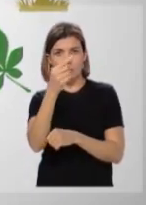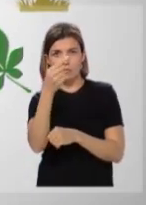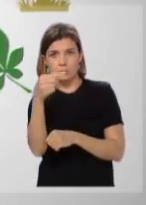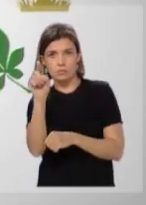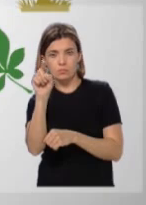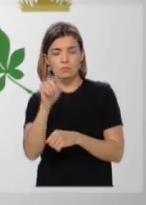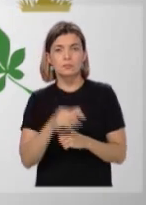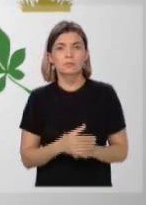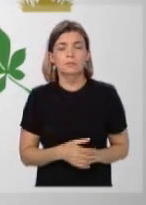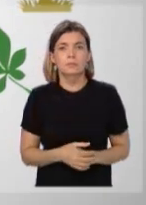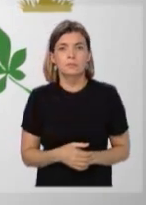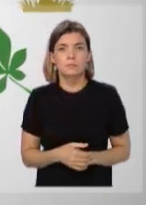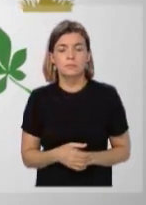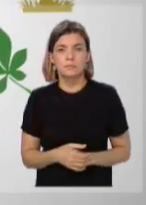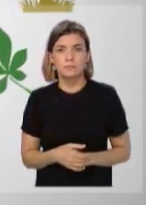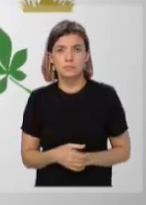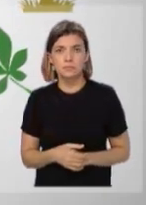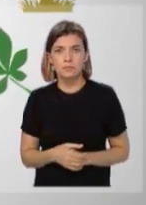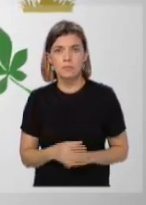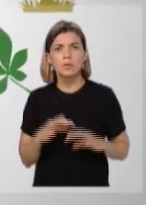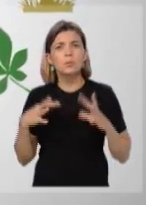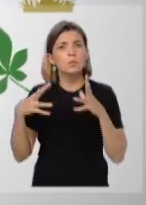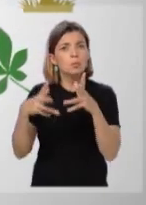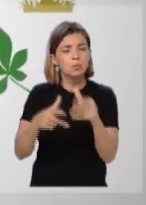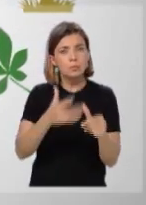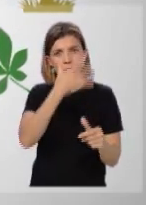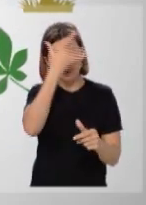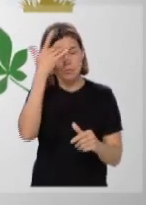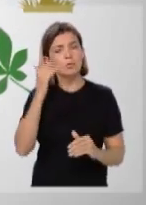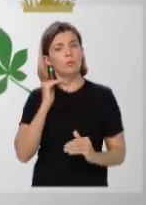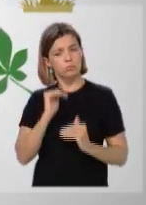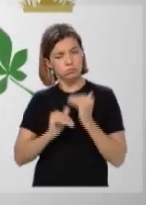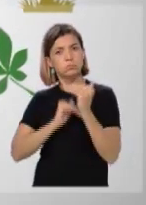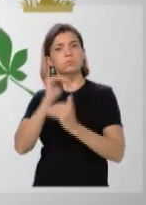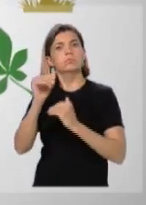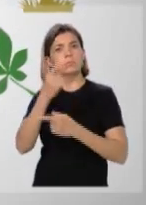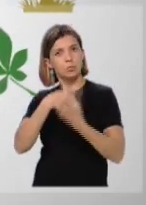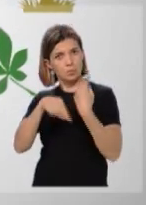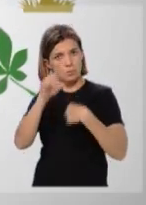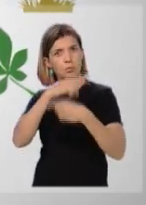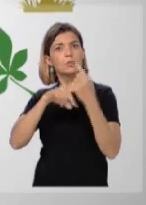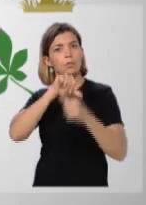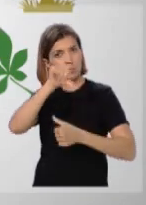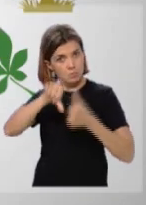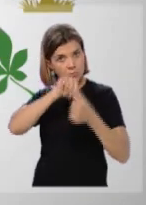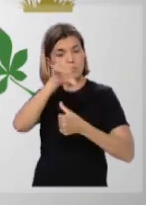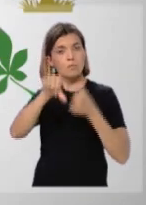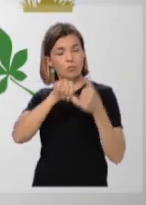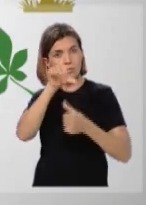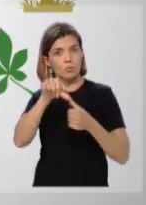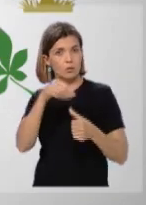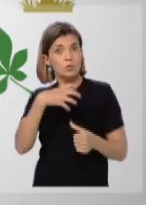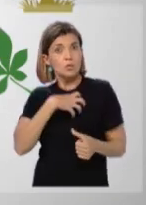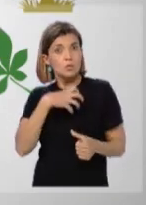Todos os seres vivos evoluem. A mudança é uma das propriedades mais importantes da vida.